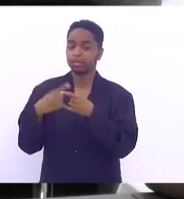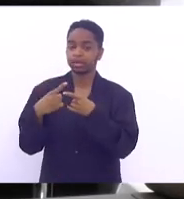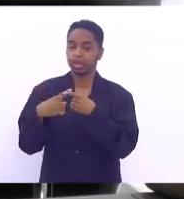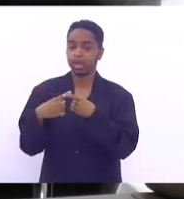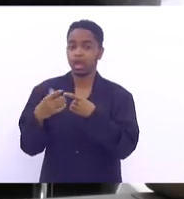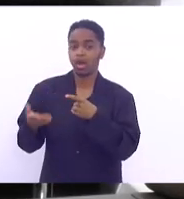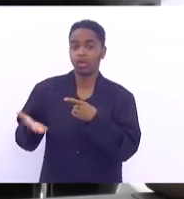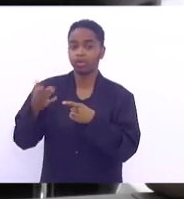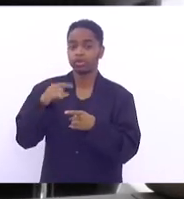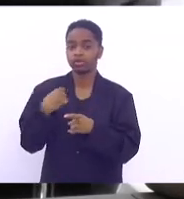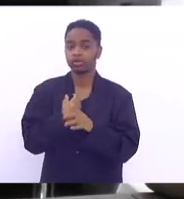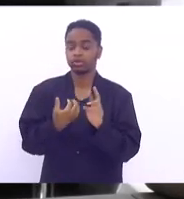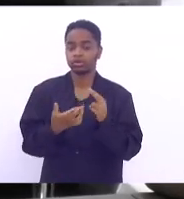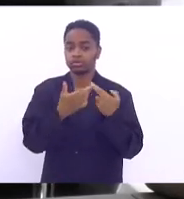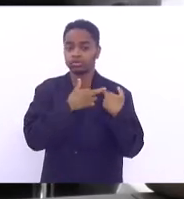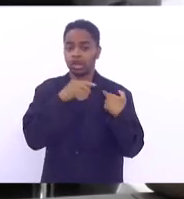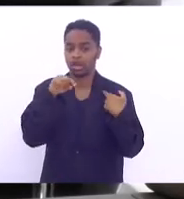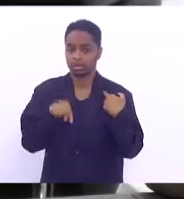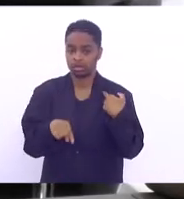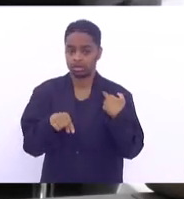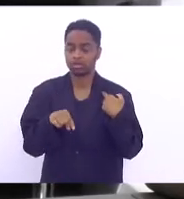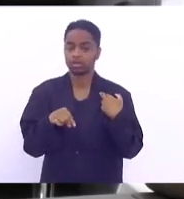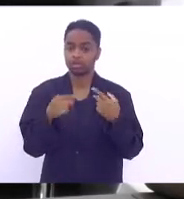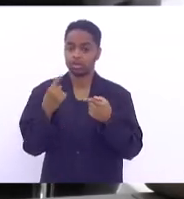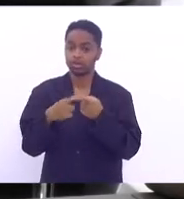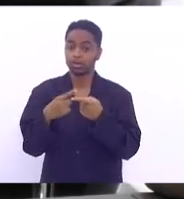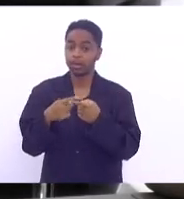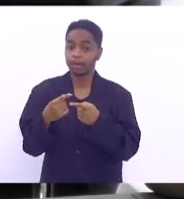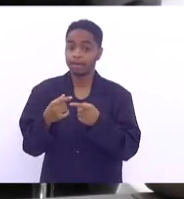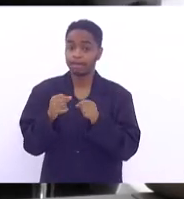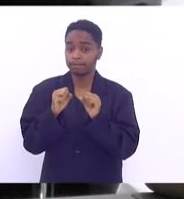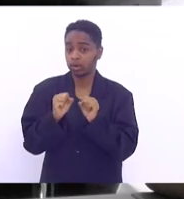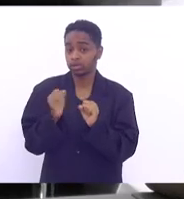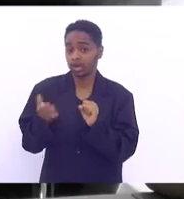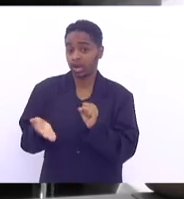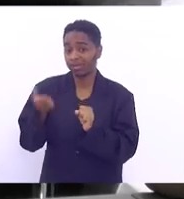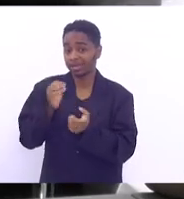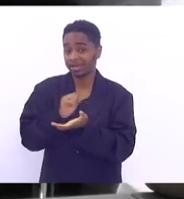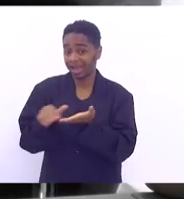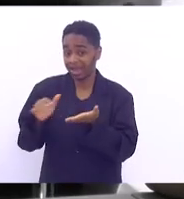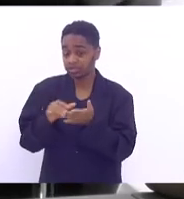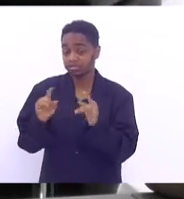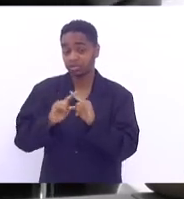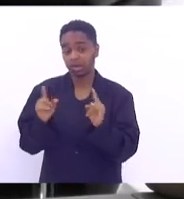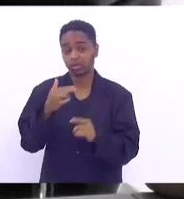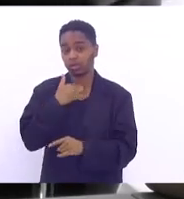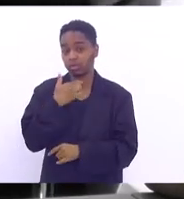prerrogativa nossa do parlamento. A gente pode até aumentar despesa, exceto